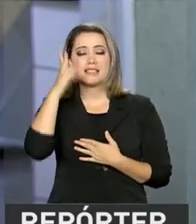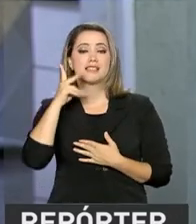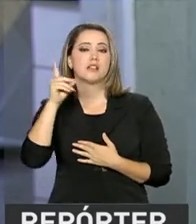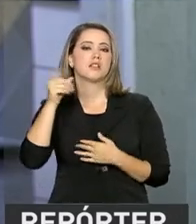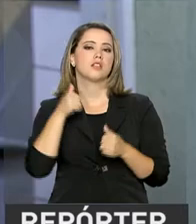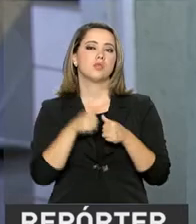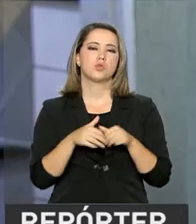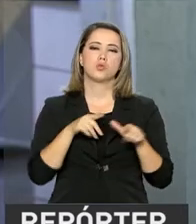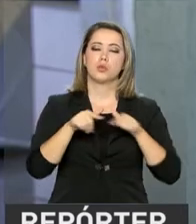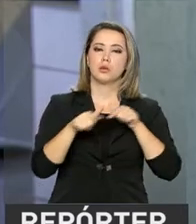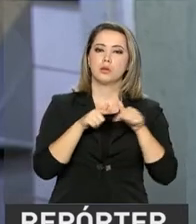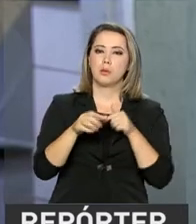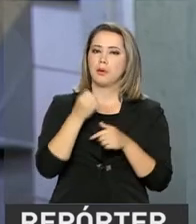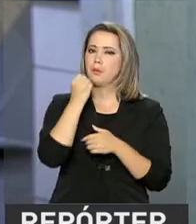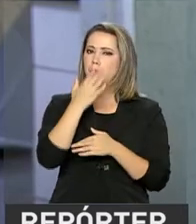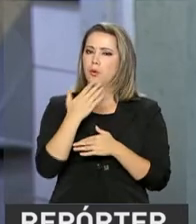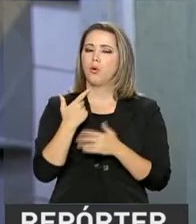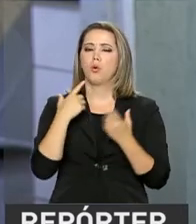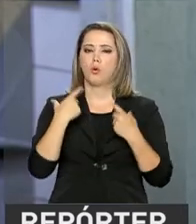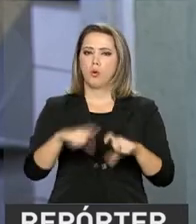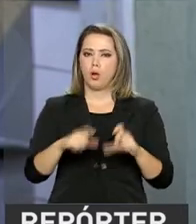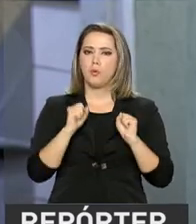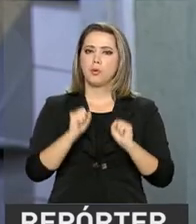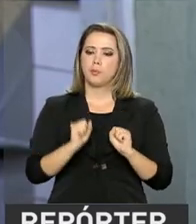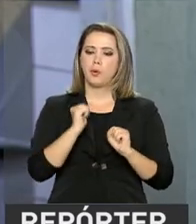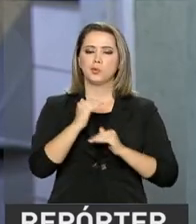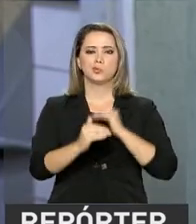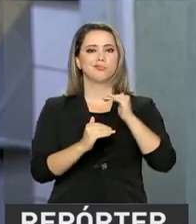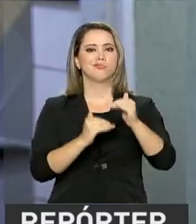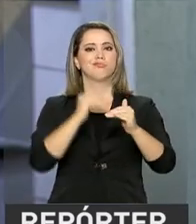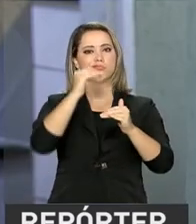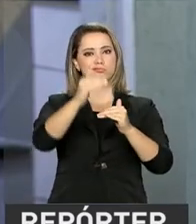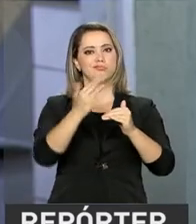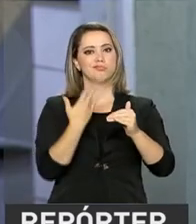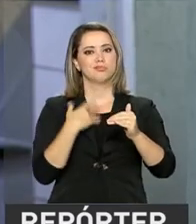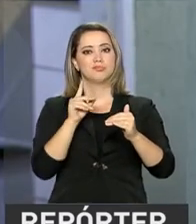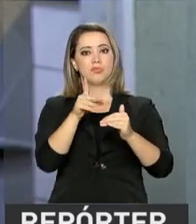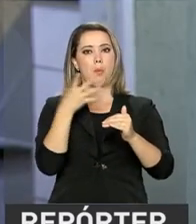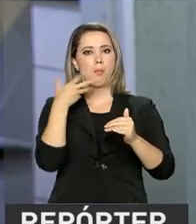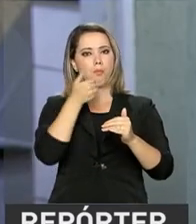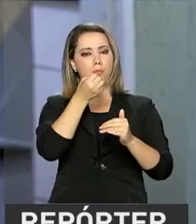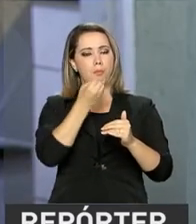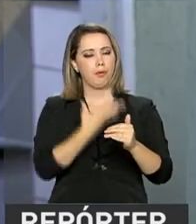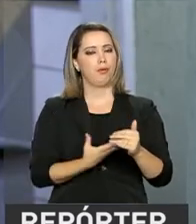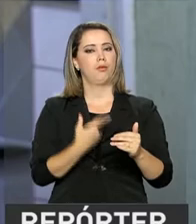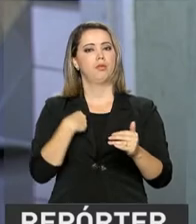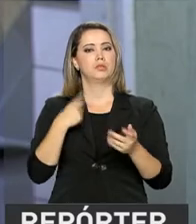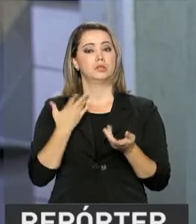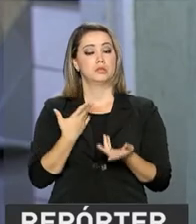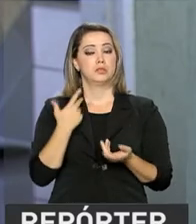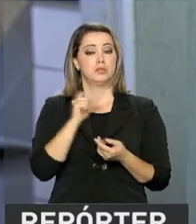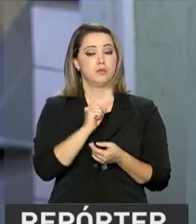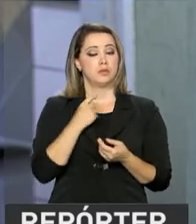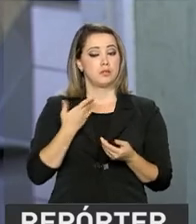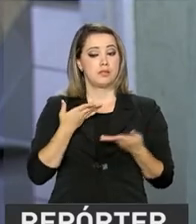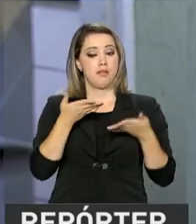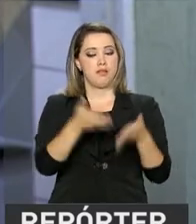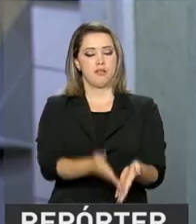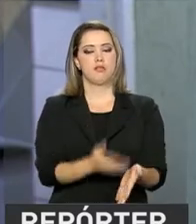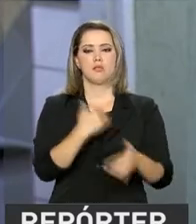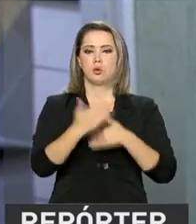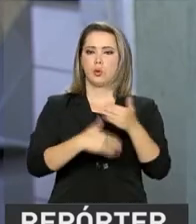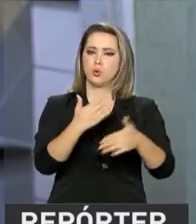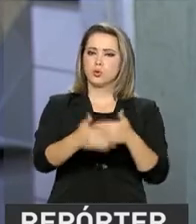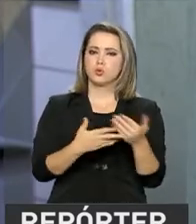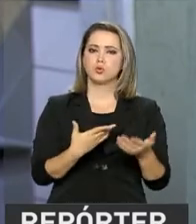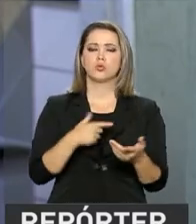tenho carreira em que não há instituição que tem um plano de carreira excelente que só dá um gás você entrar e poder continuar fazendo